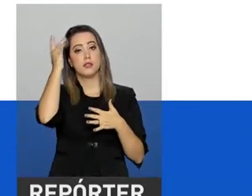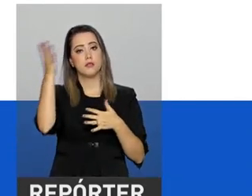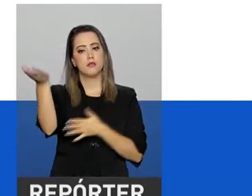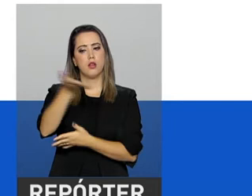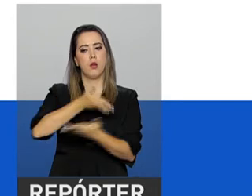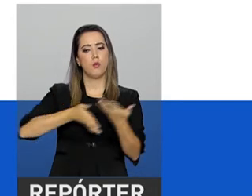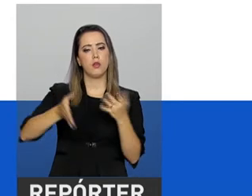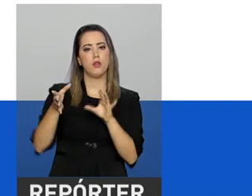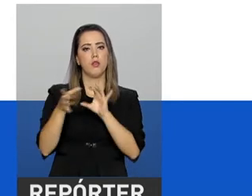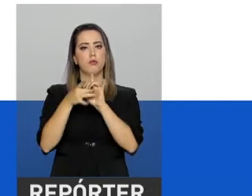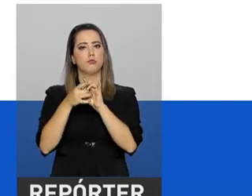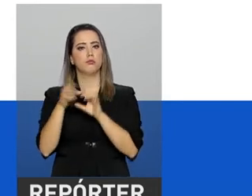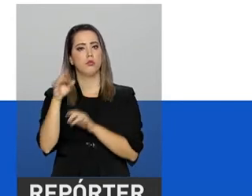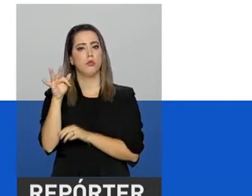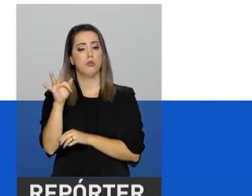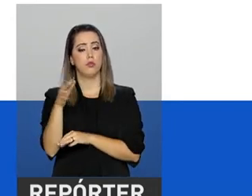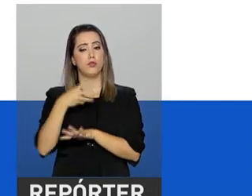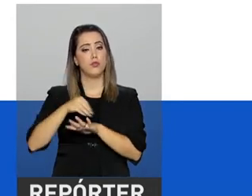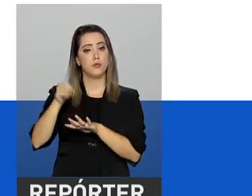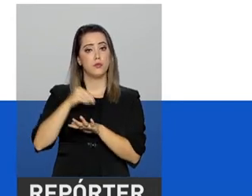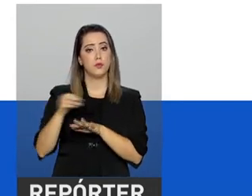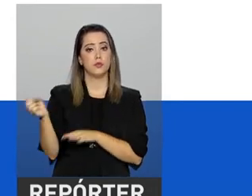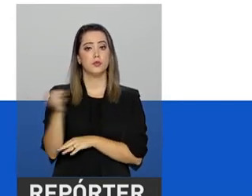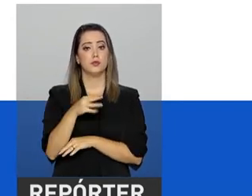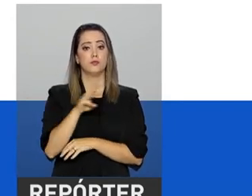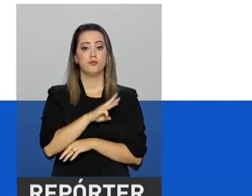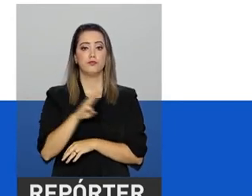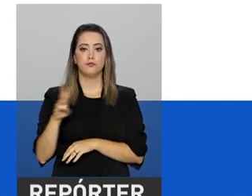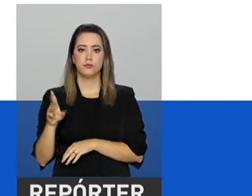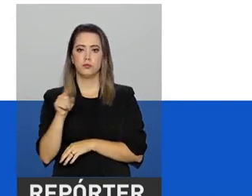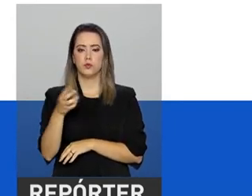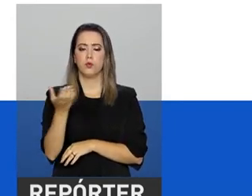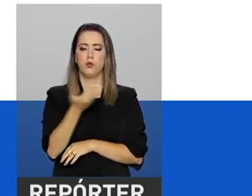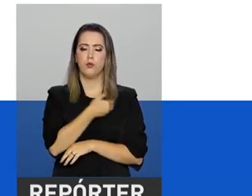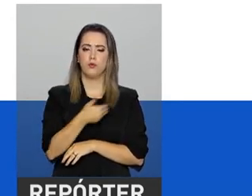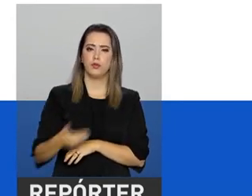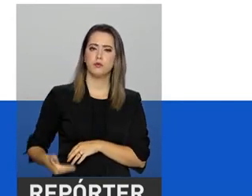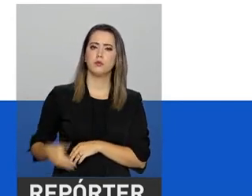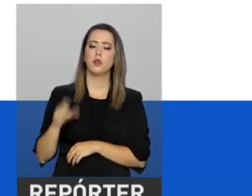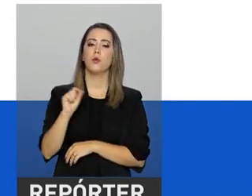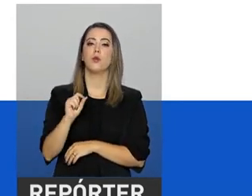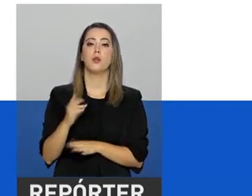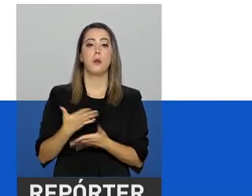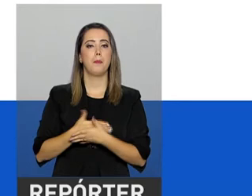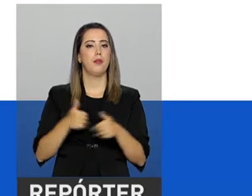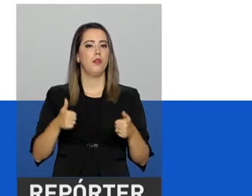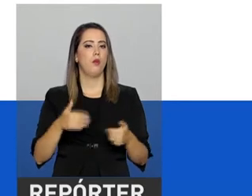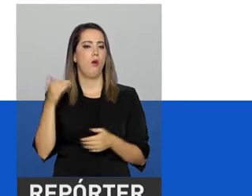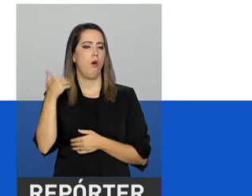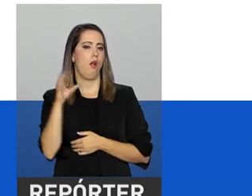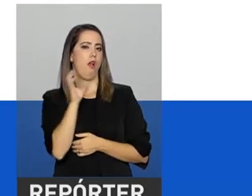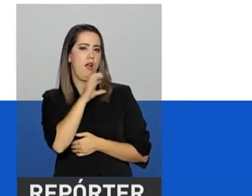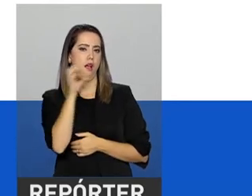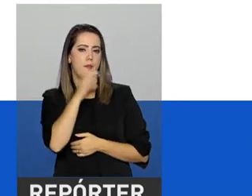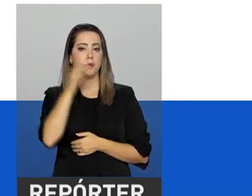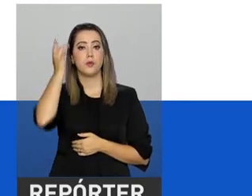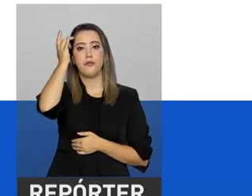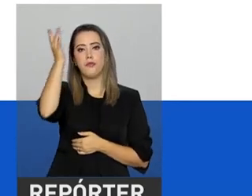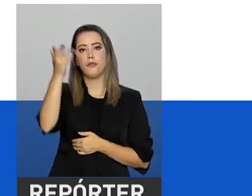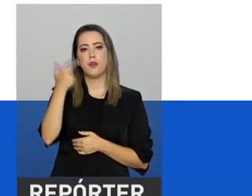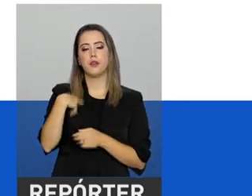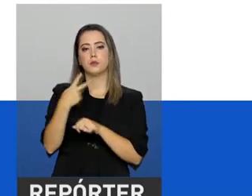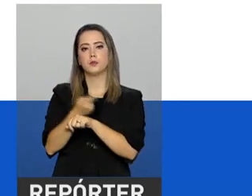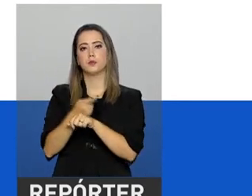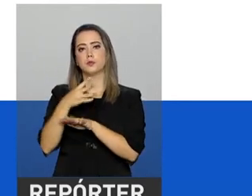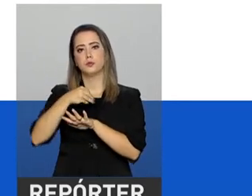interação com a receita federal a modernizar o portal o governo quer dar maior agilidade conforto ao usuário que busca serviços de